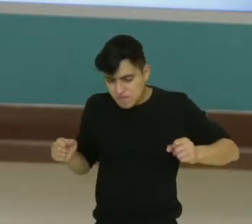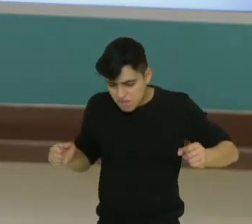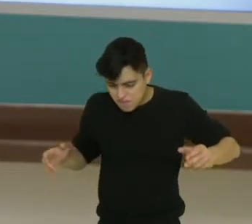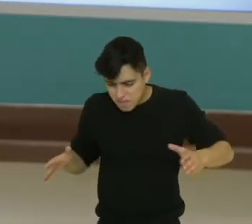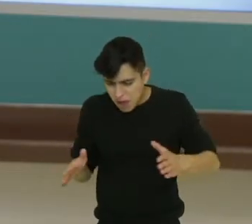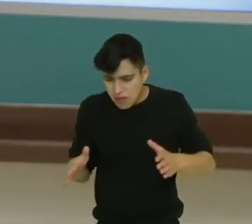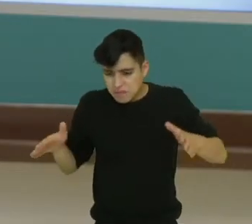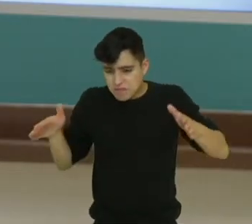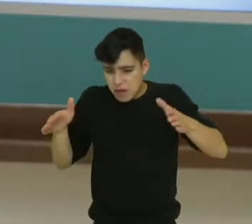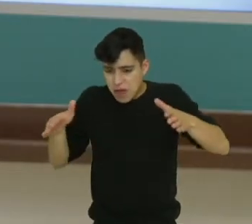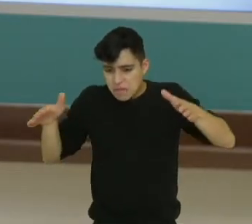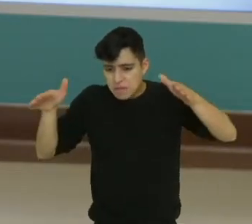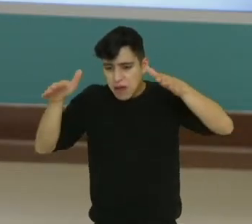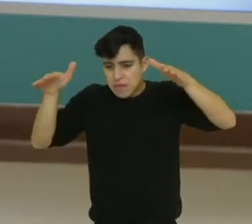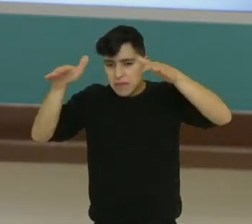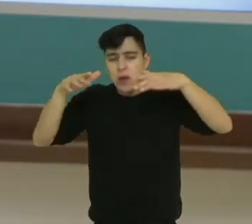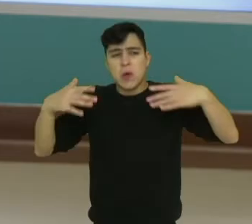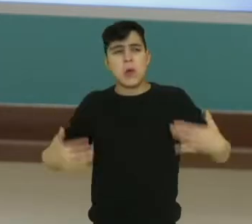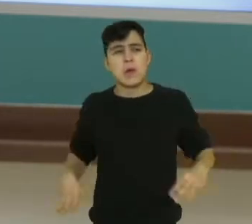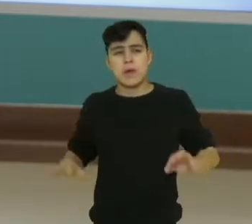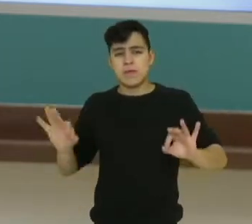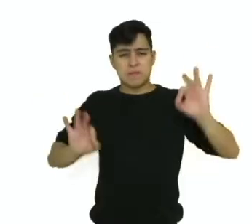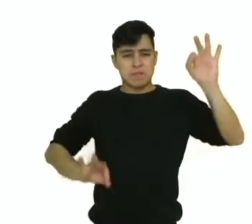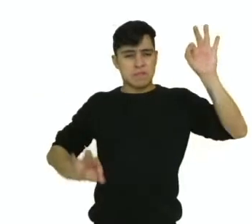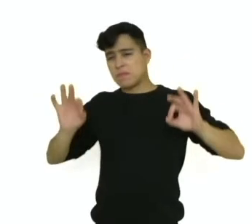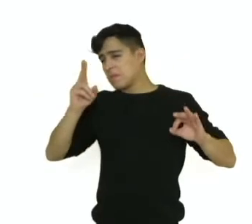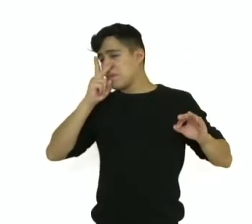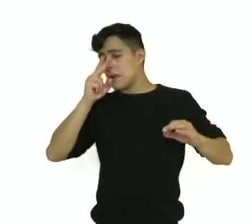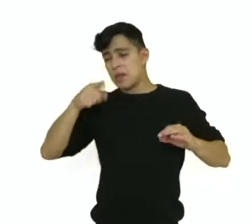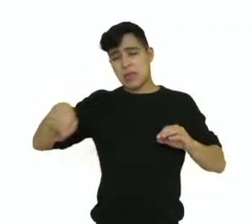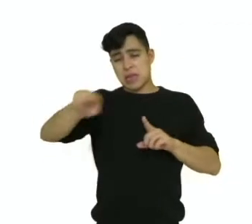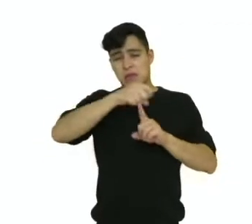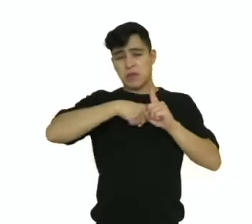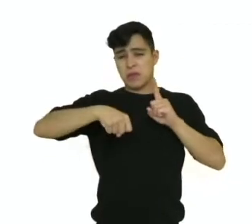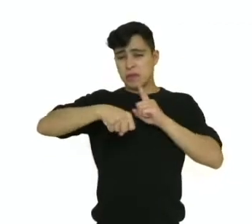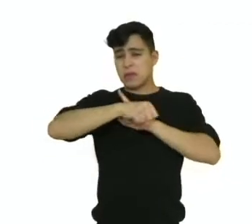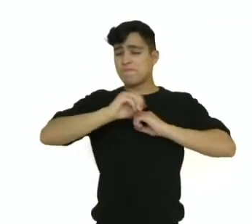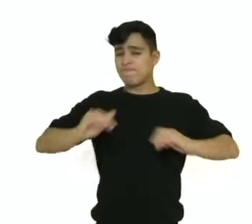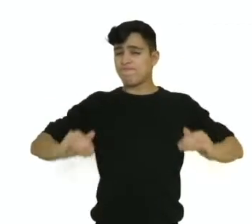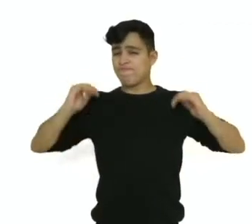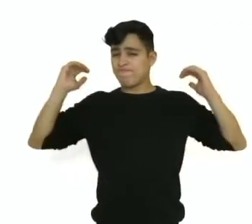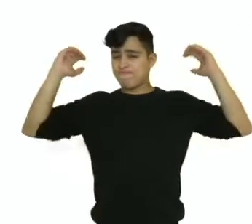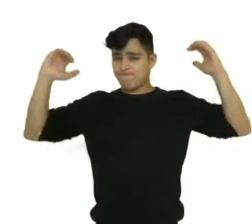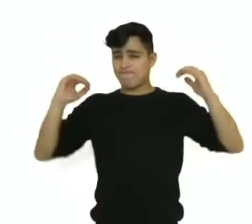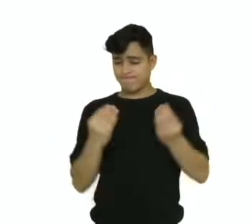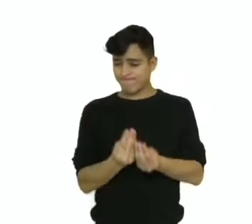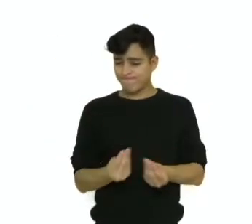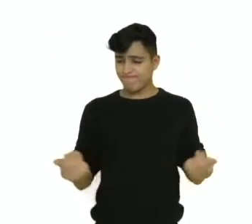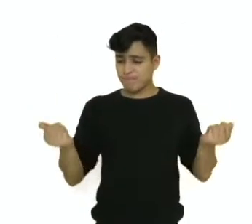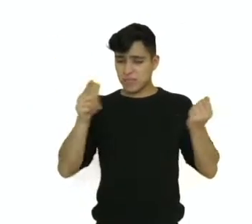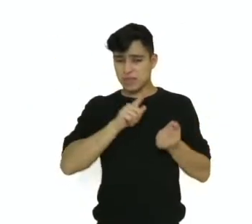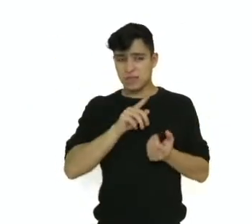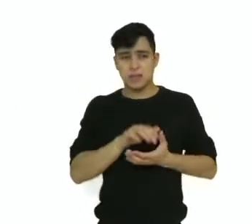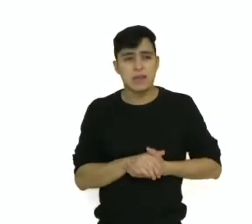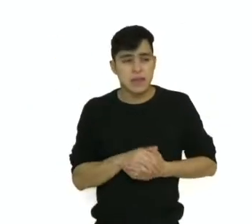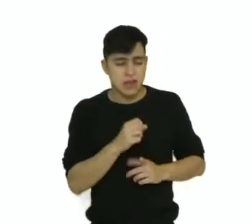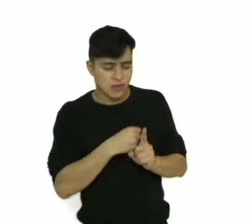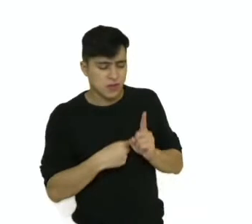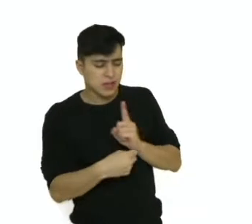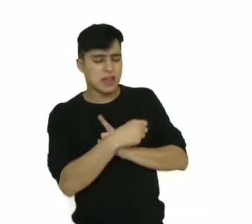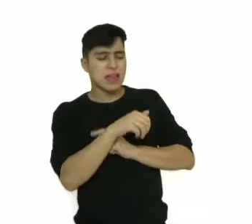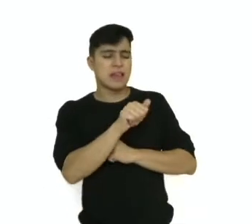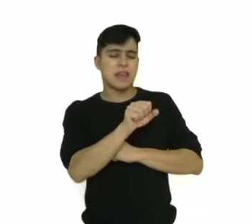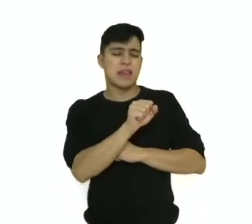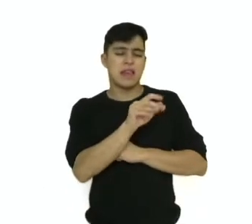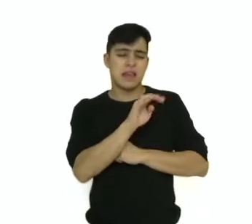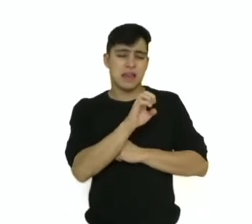Veja como era sofisticada essa sociedade. Então aqui, ó, a civilização asteca, né? Estudar a